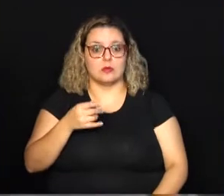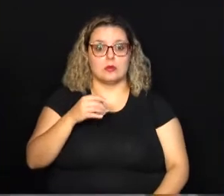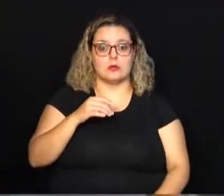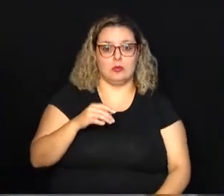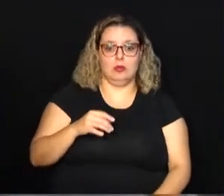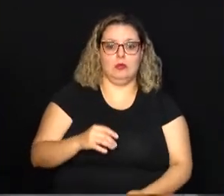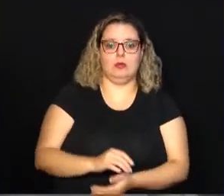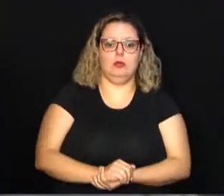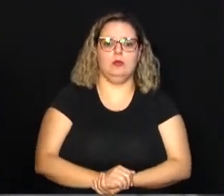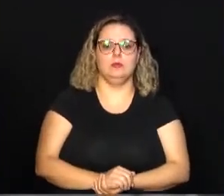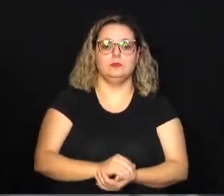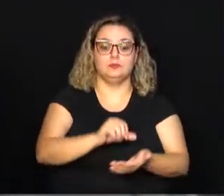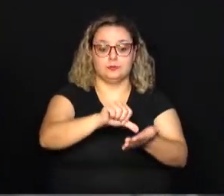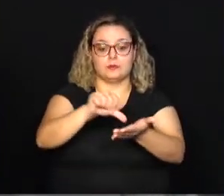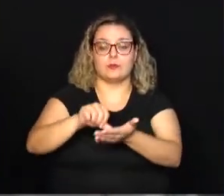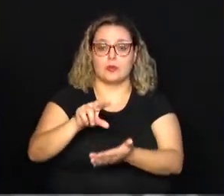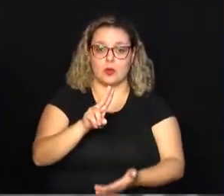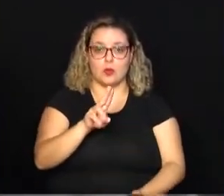as UBSs